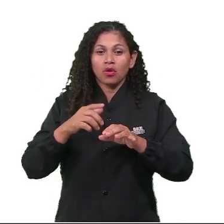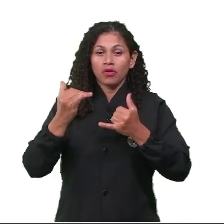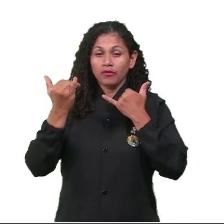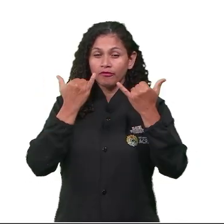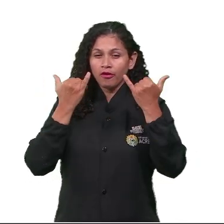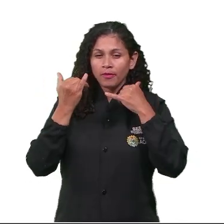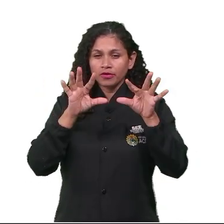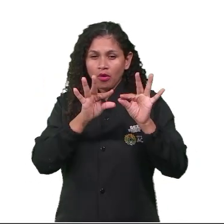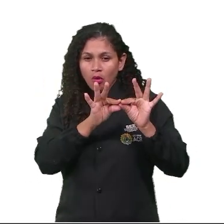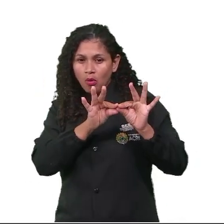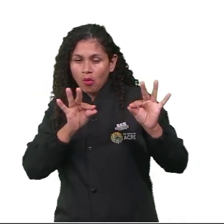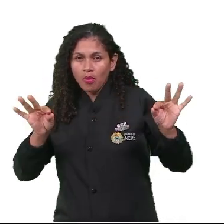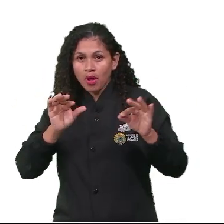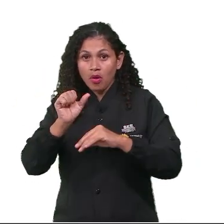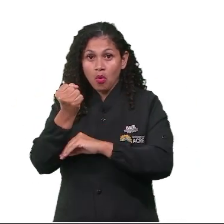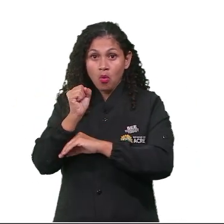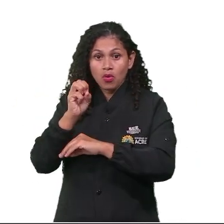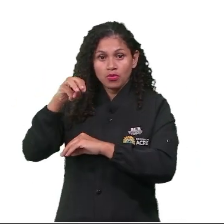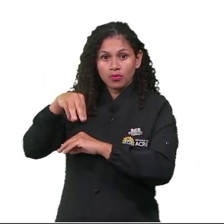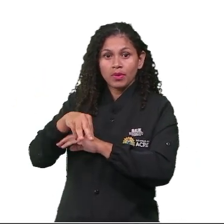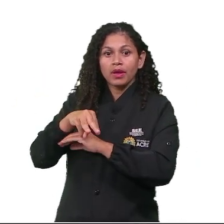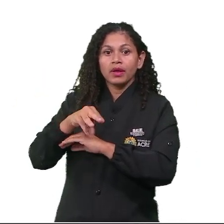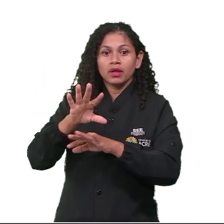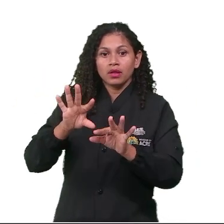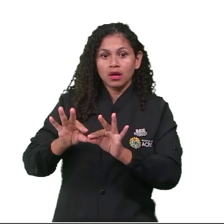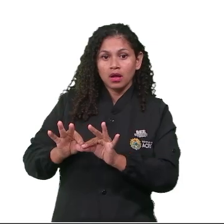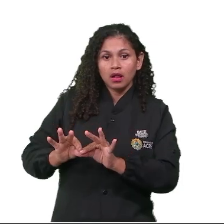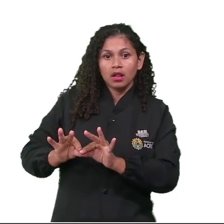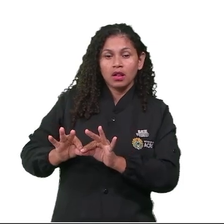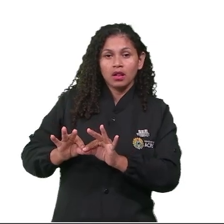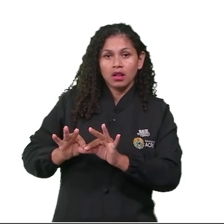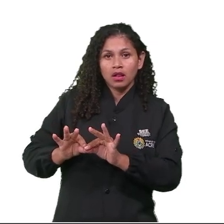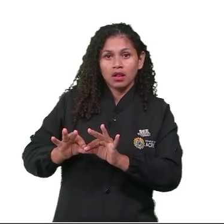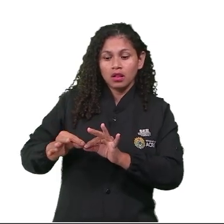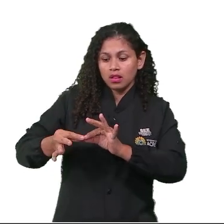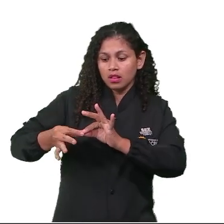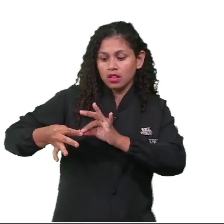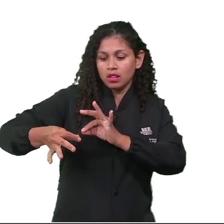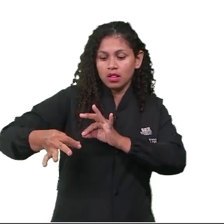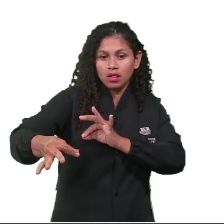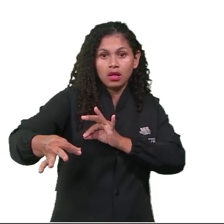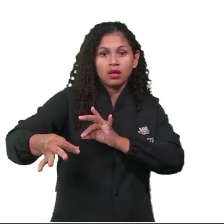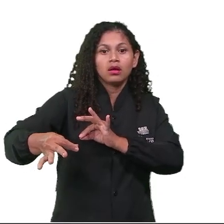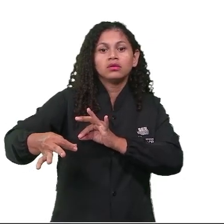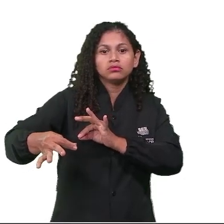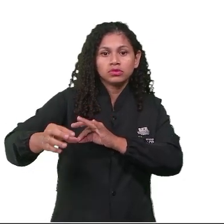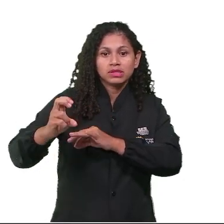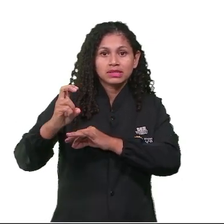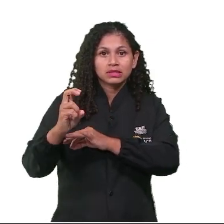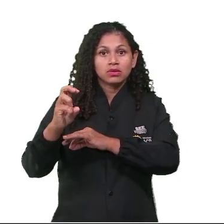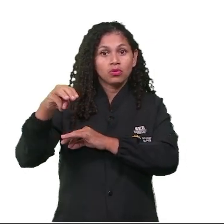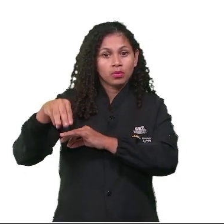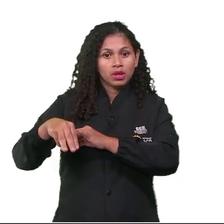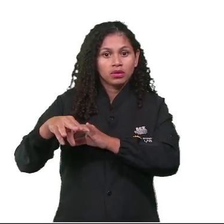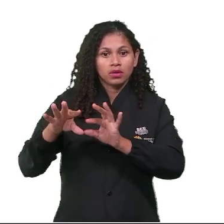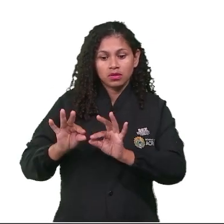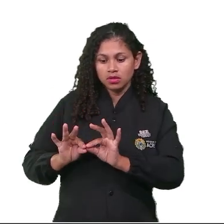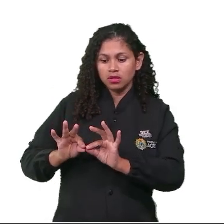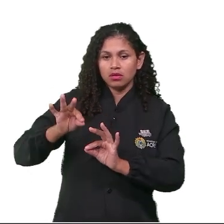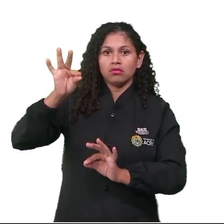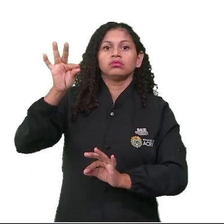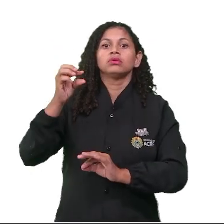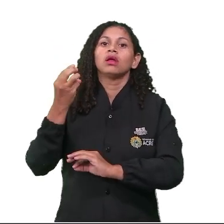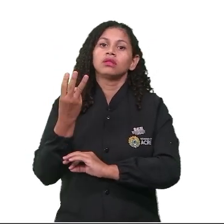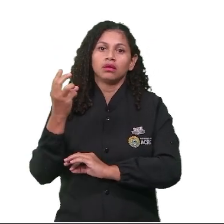metros. Altura, 3 metros. A cooperativa deseja descobrir qual é o volume total interno